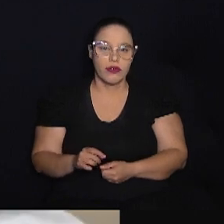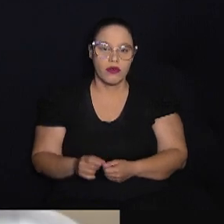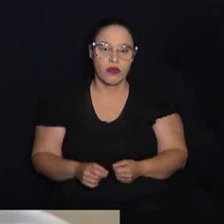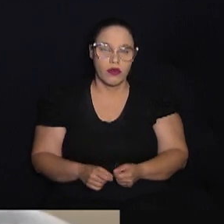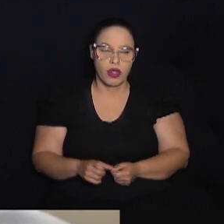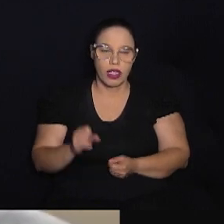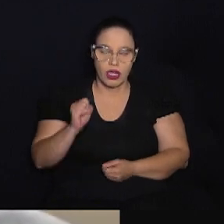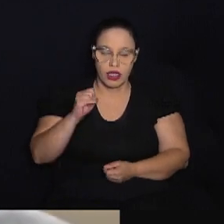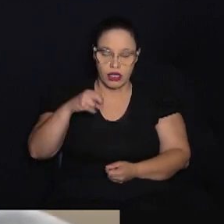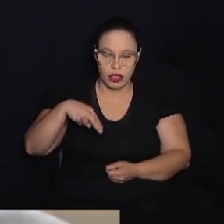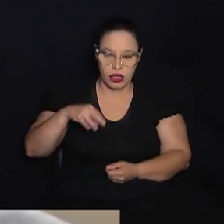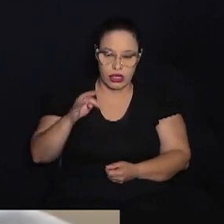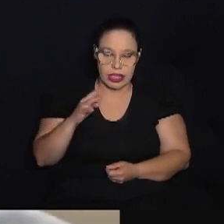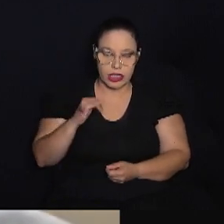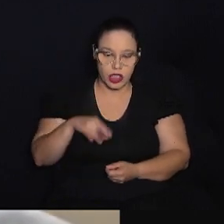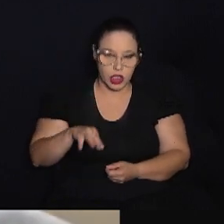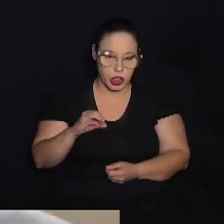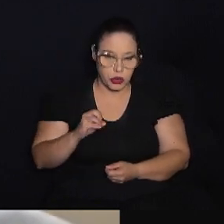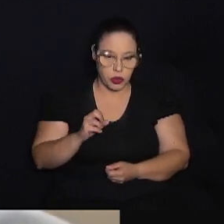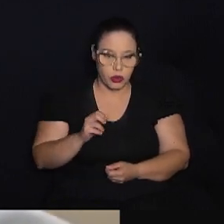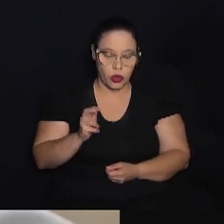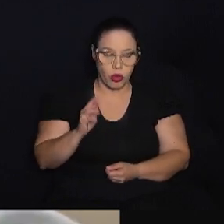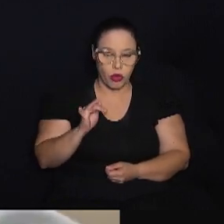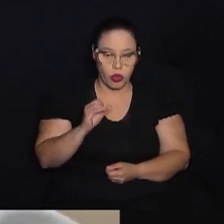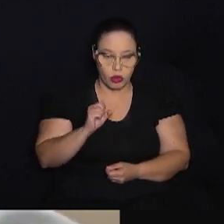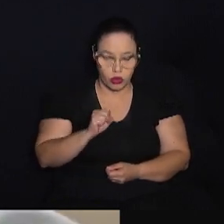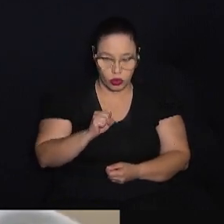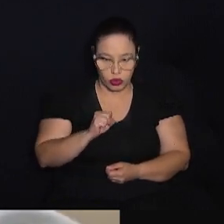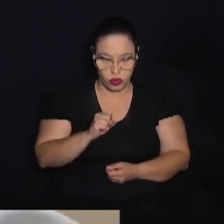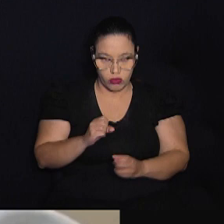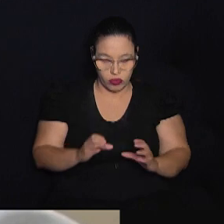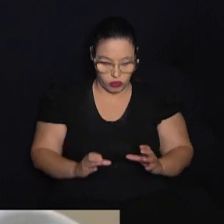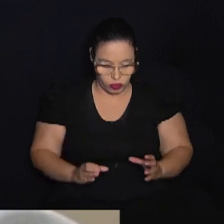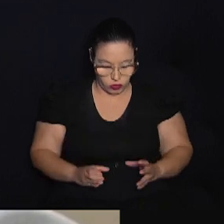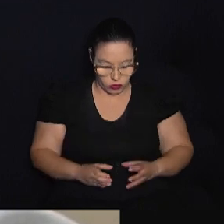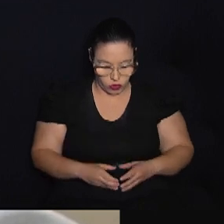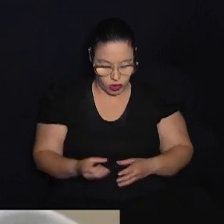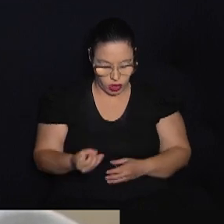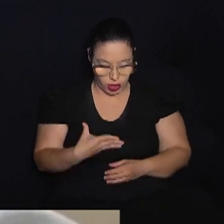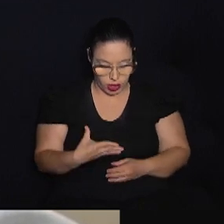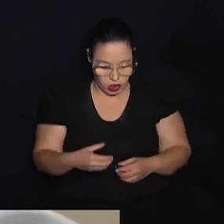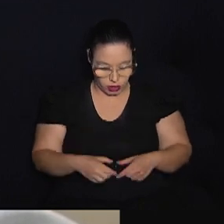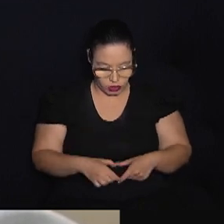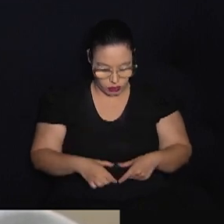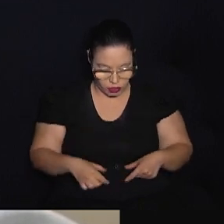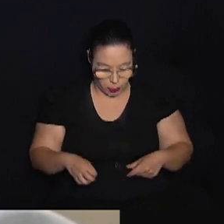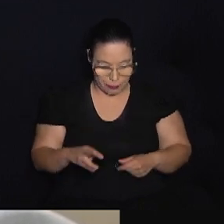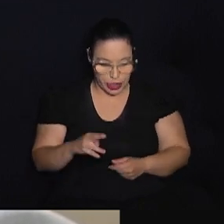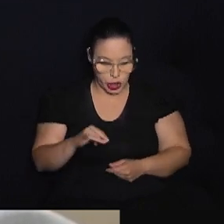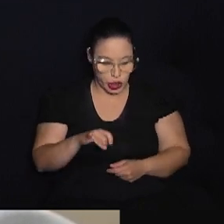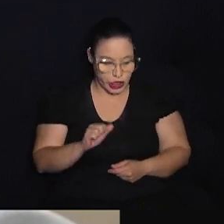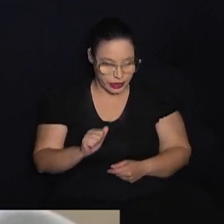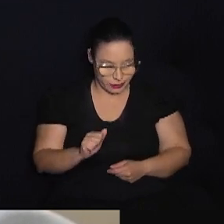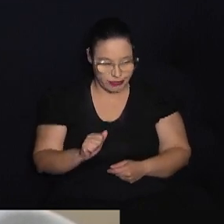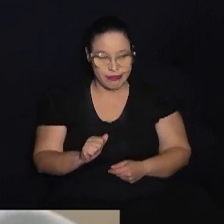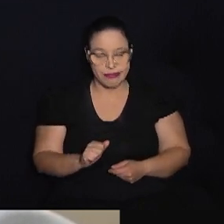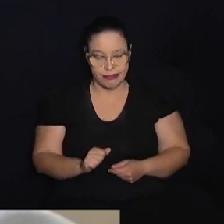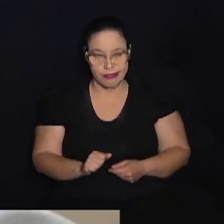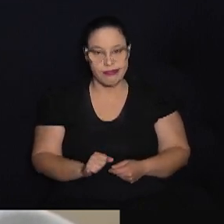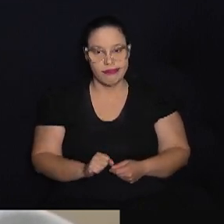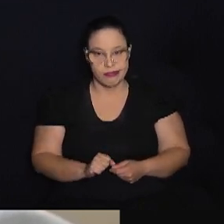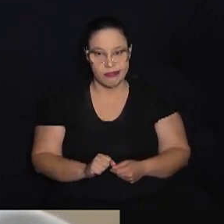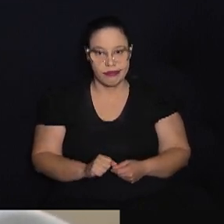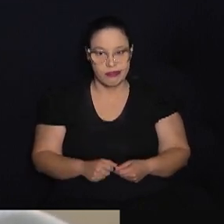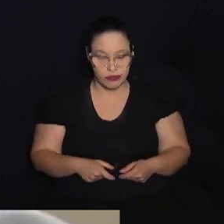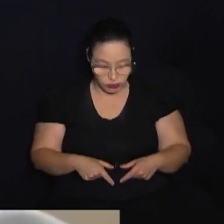do intestino grosso e forma essa nova urina, a nova bexiga. E aí